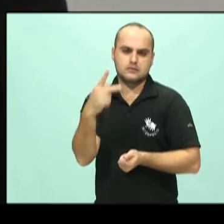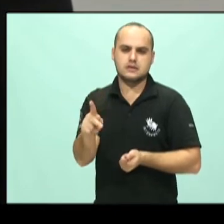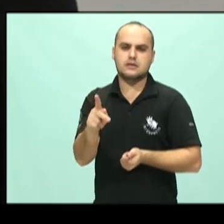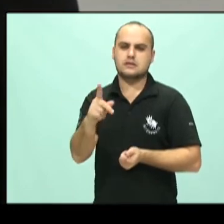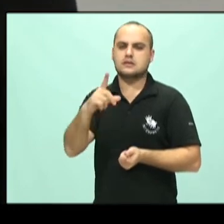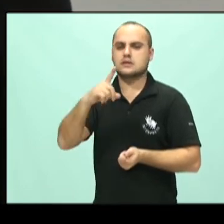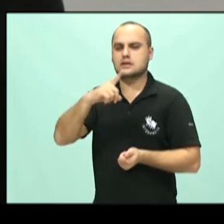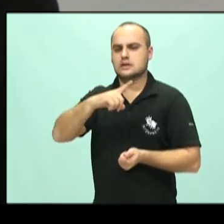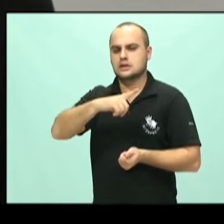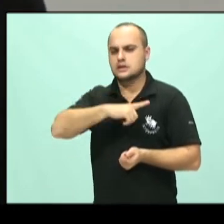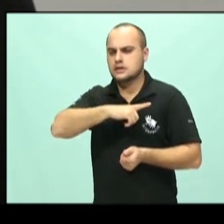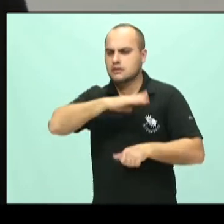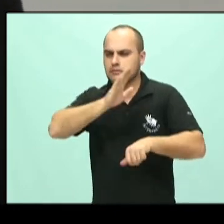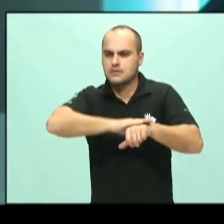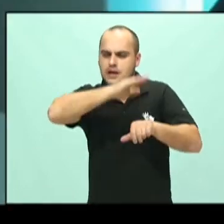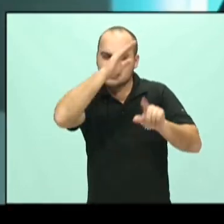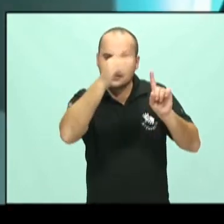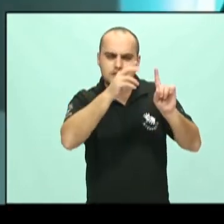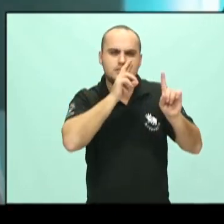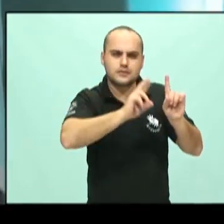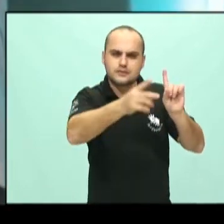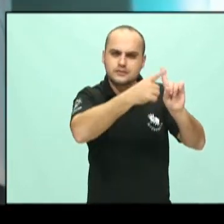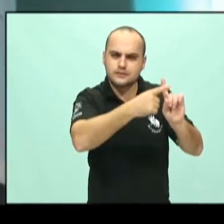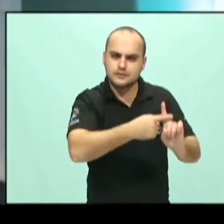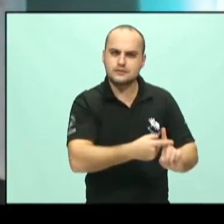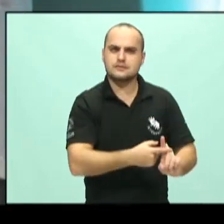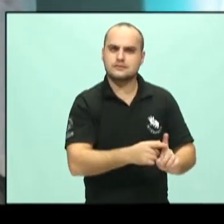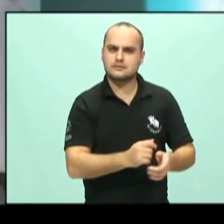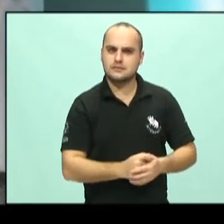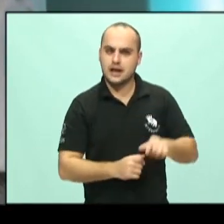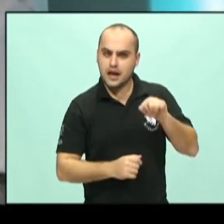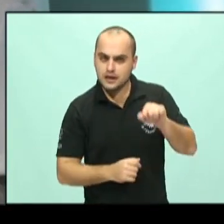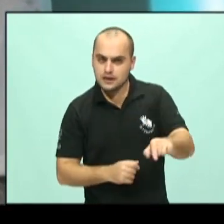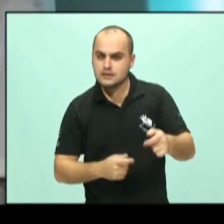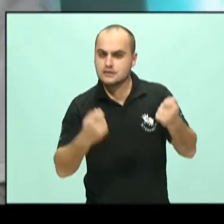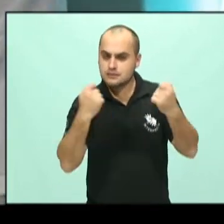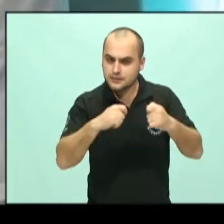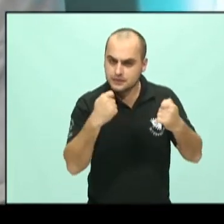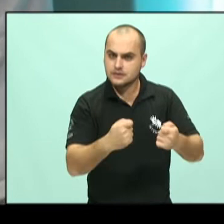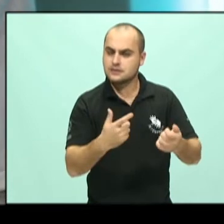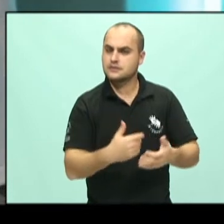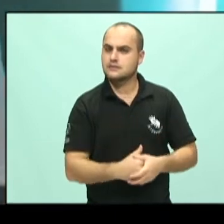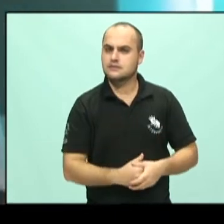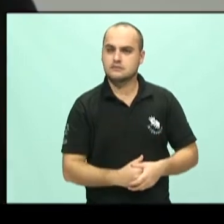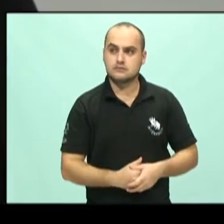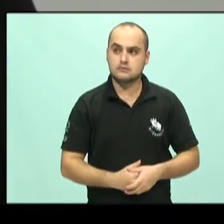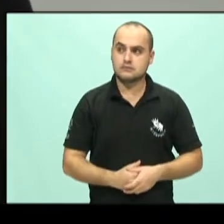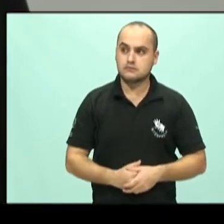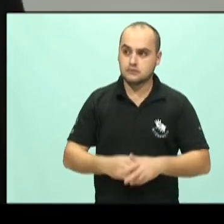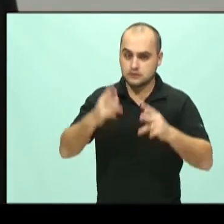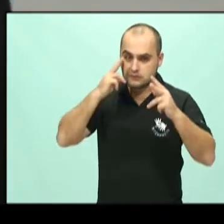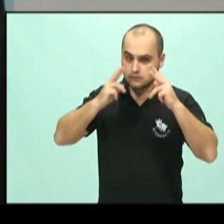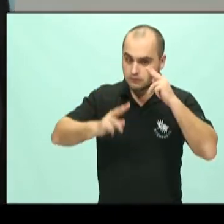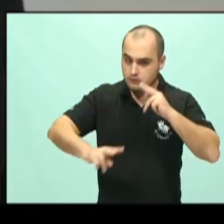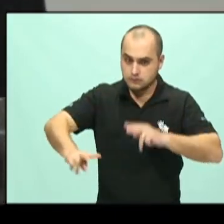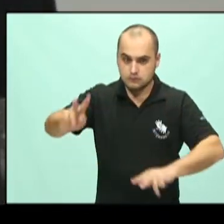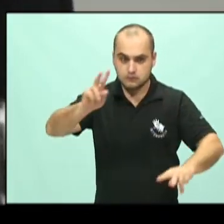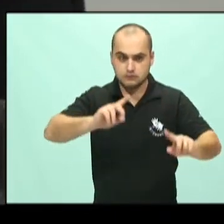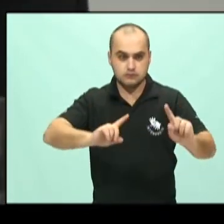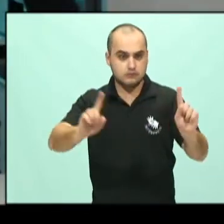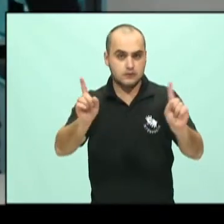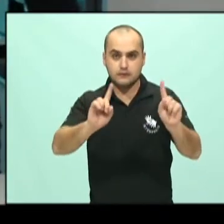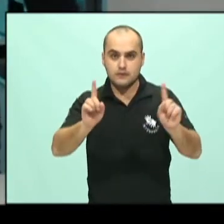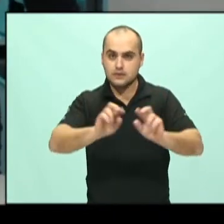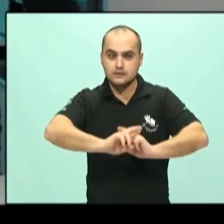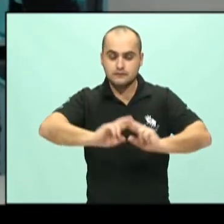um pingo de otimismo pelo mundo. É desse Theo que nós precisamos mais tarde. E na questão visual, não foi diferente de como a gente tá